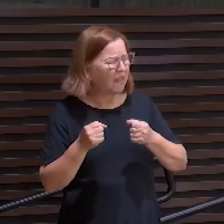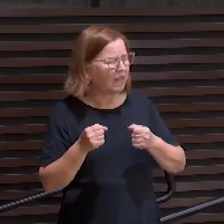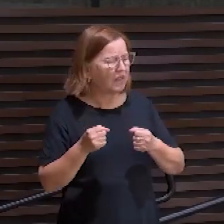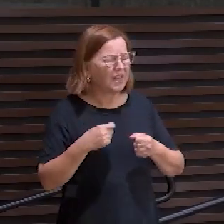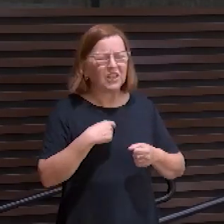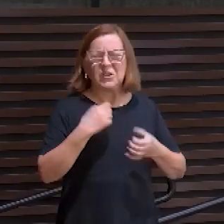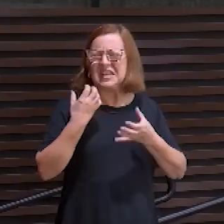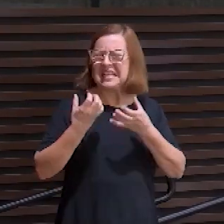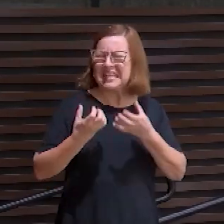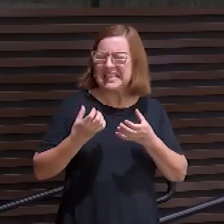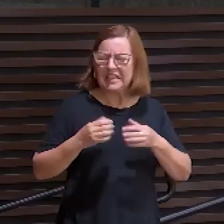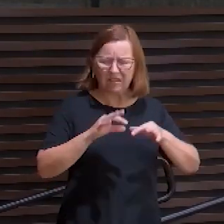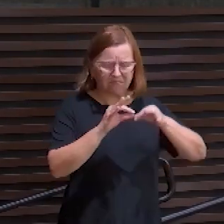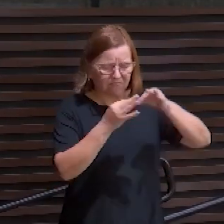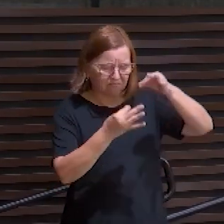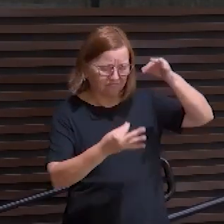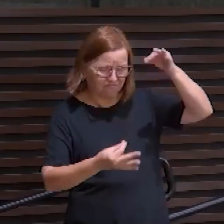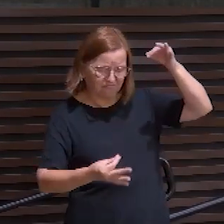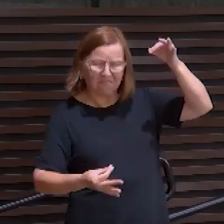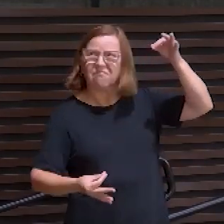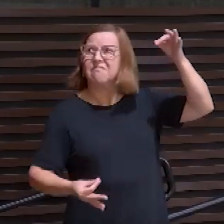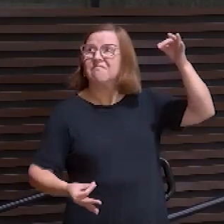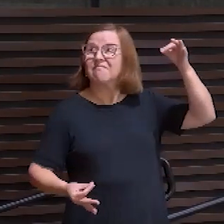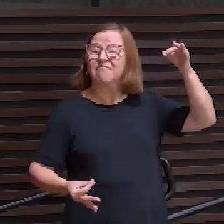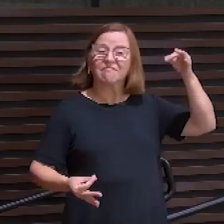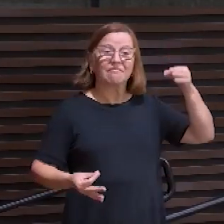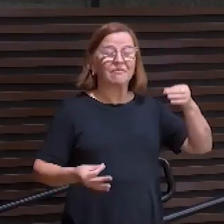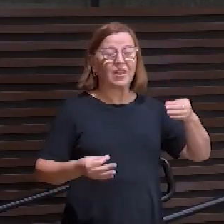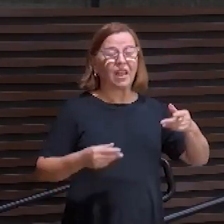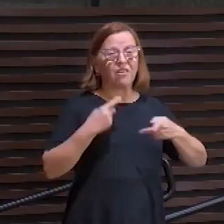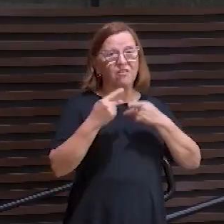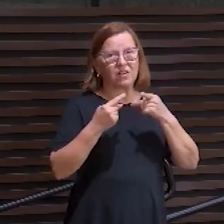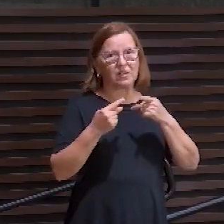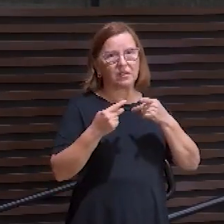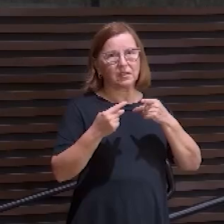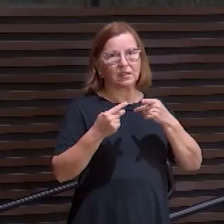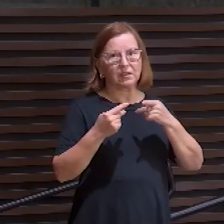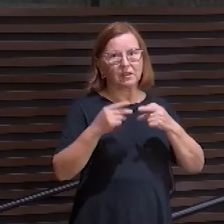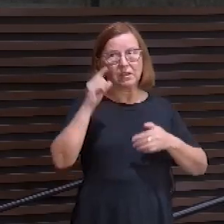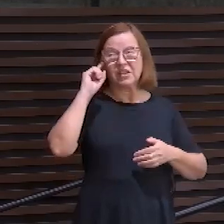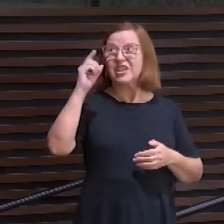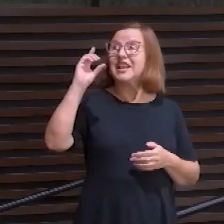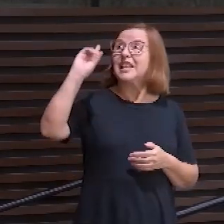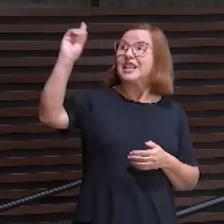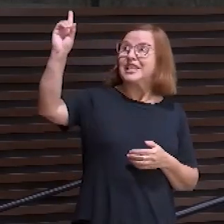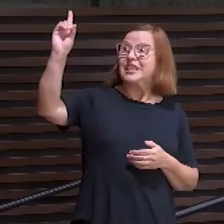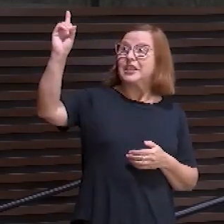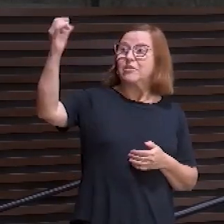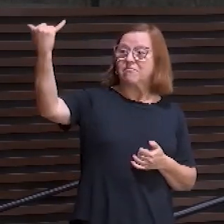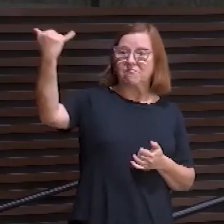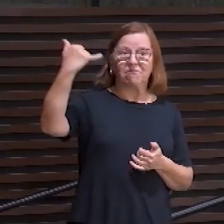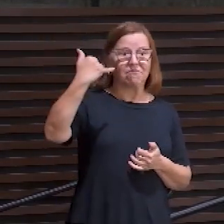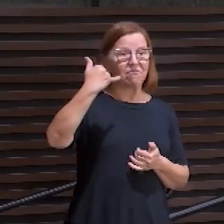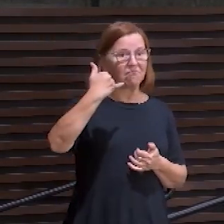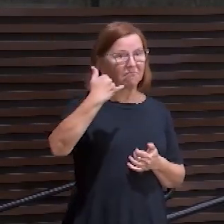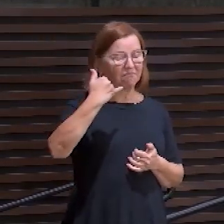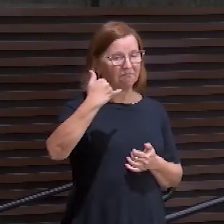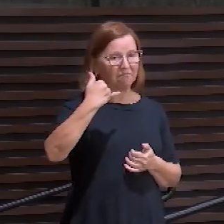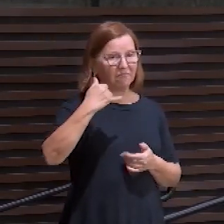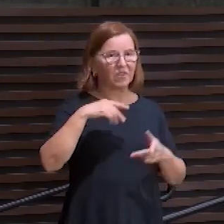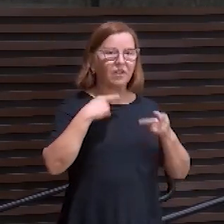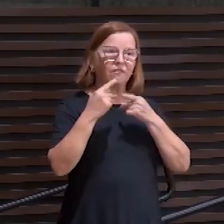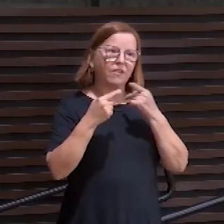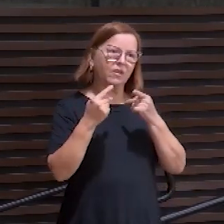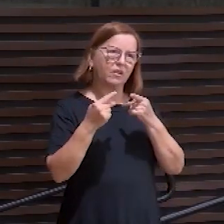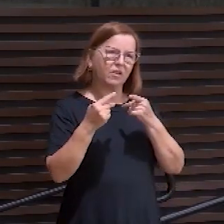foi falando e falando, aí ele disse: naquele dia Deus resolveu falar comigo. Ele